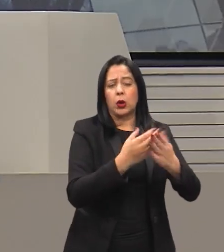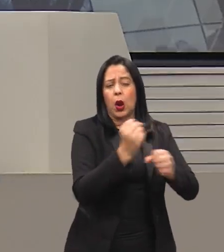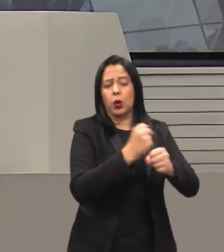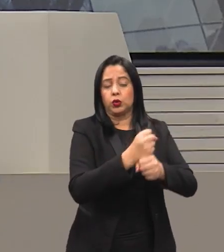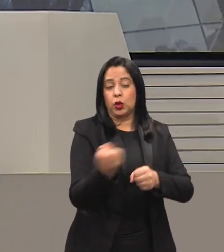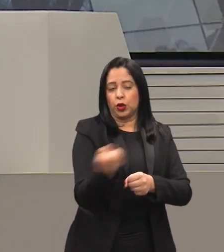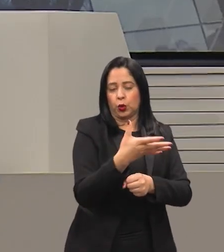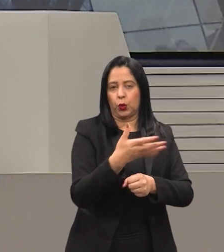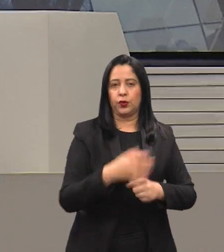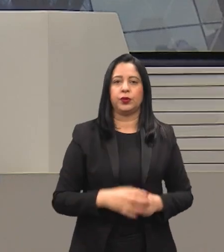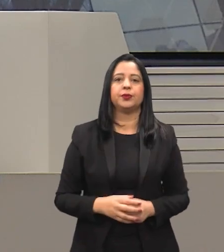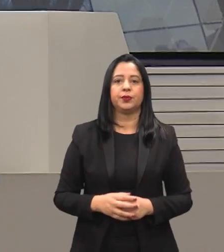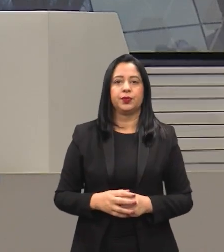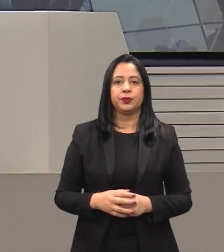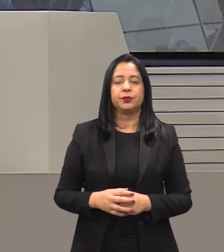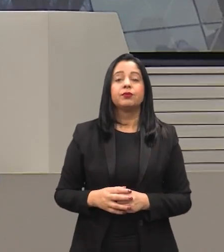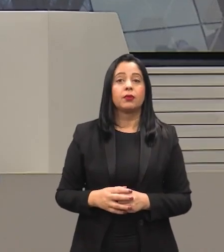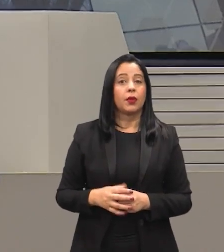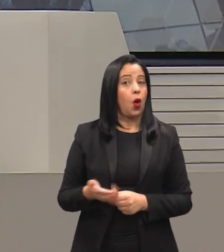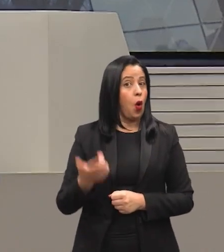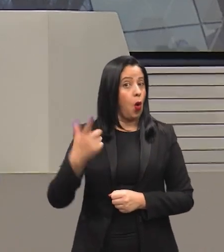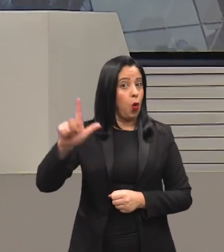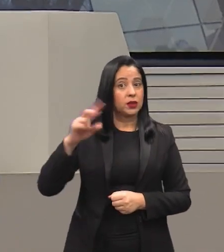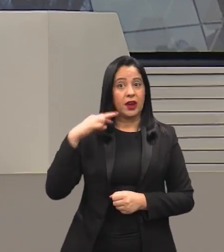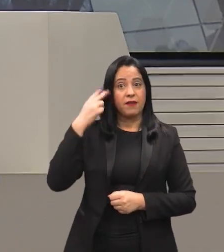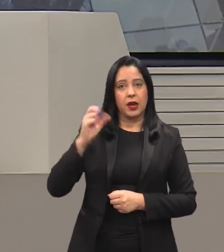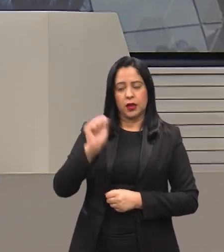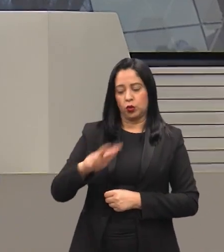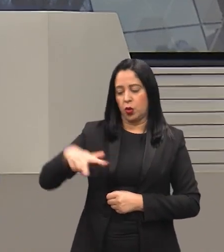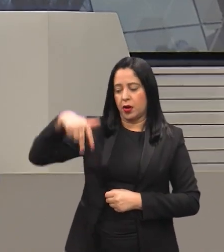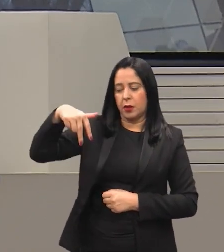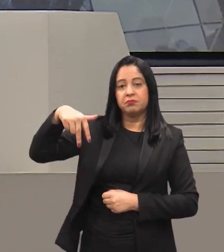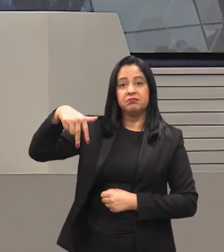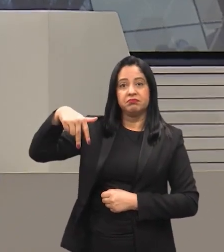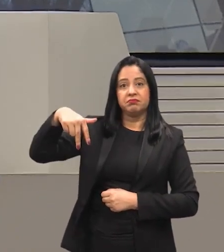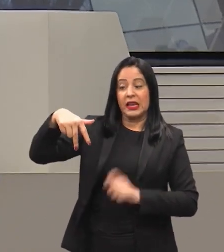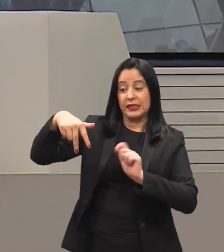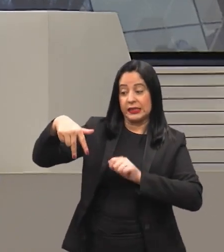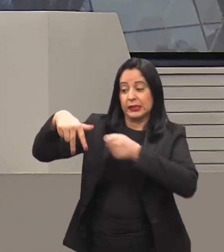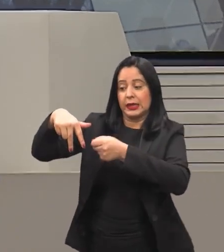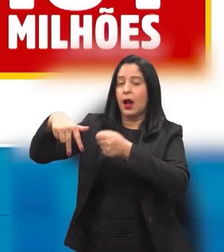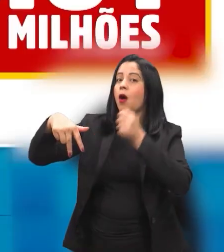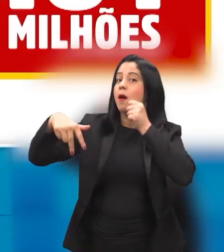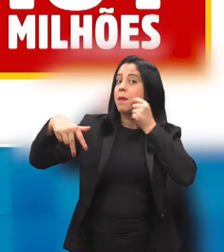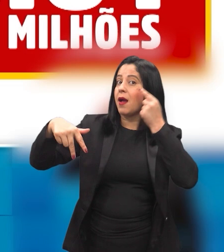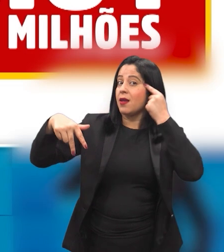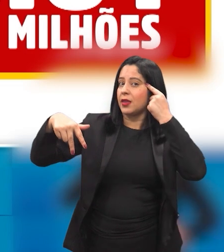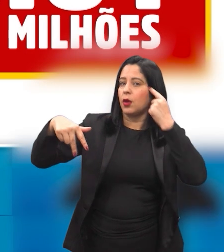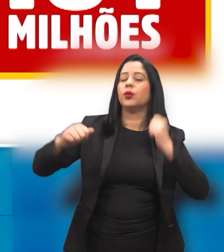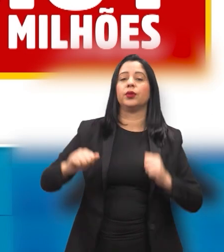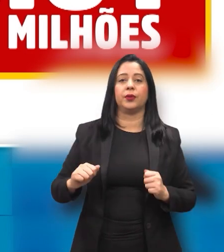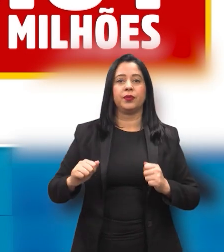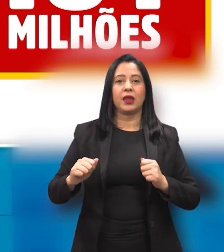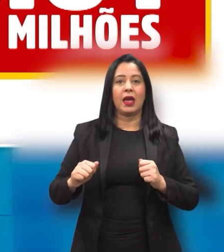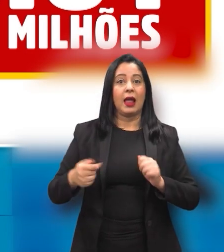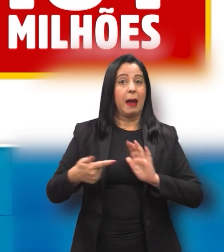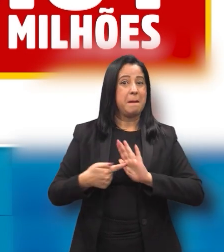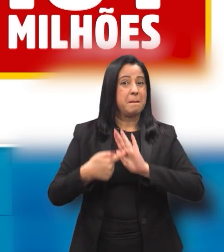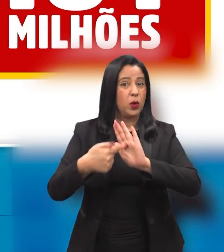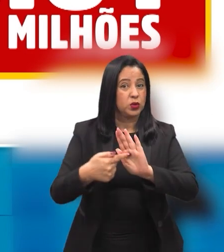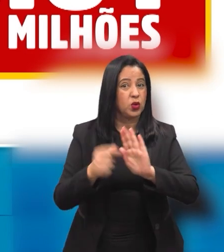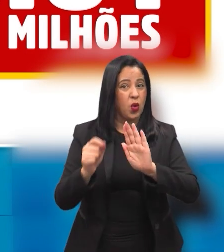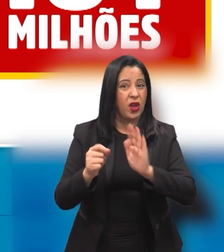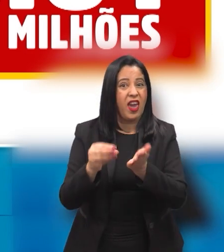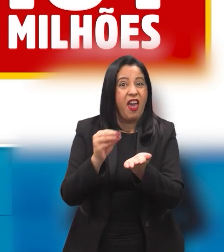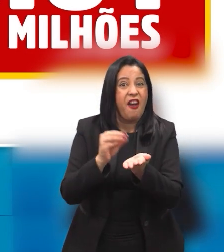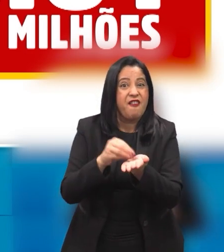Outra parlamentar a usar o período de pinga-fogo foi a vereadora Amélia Naomi. Ela fez críticas à falta